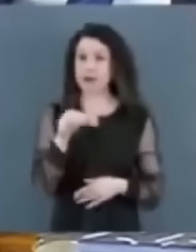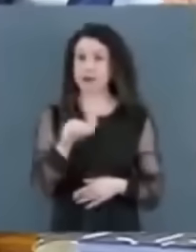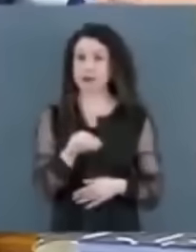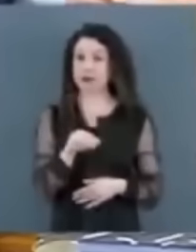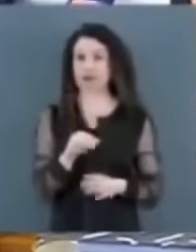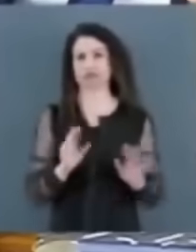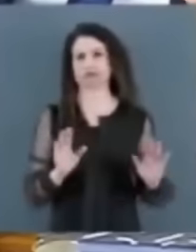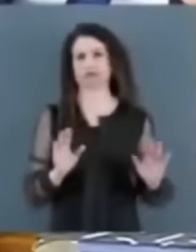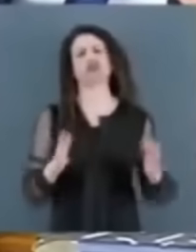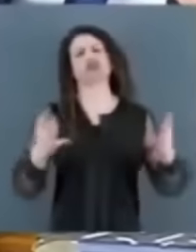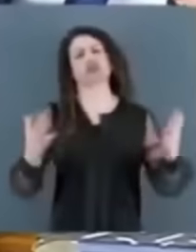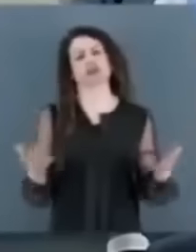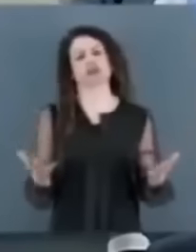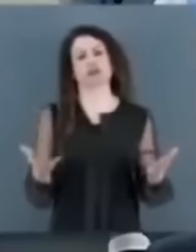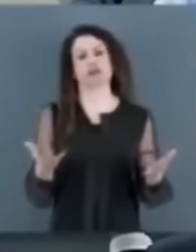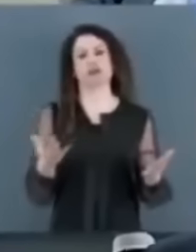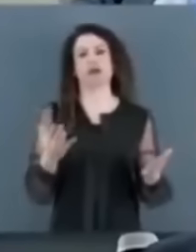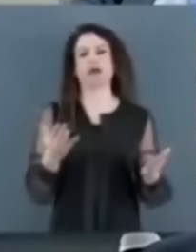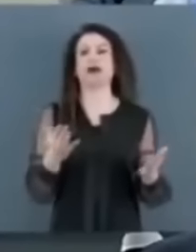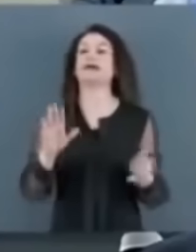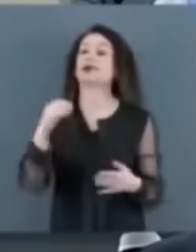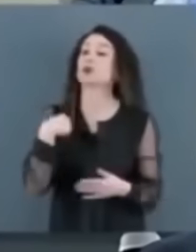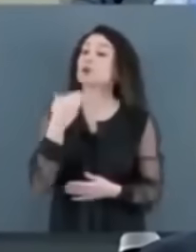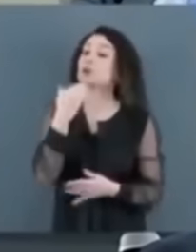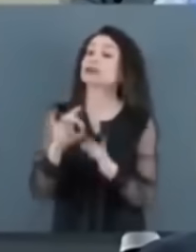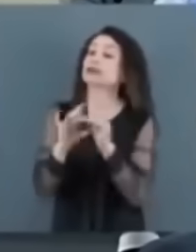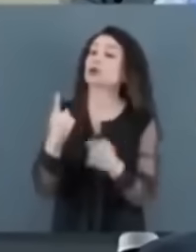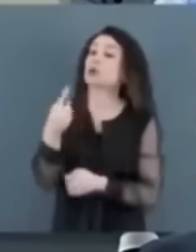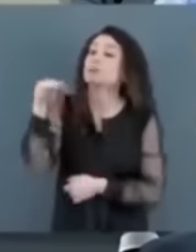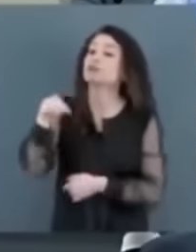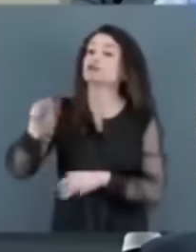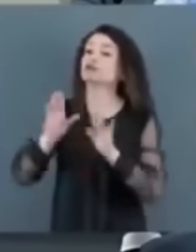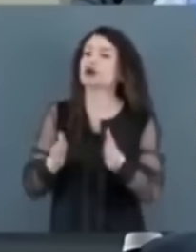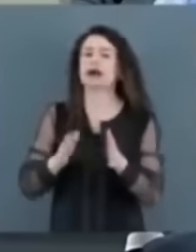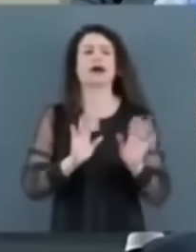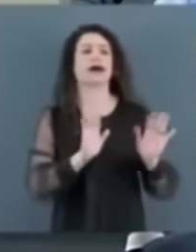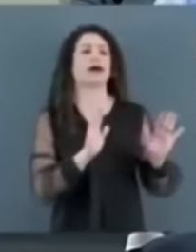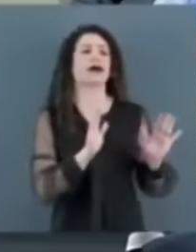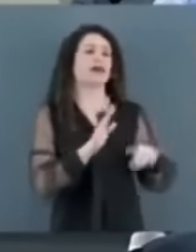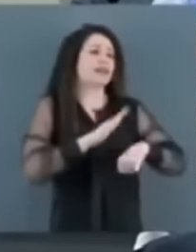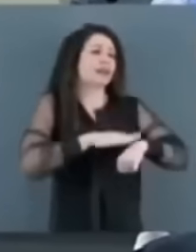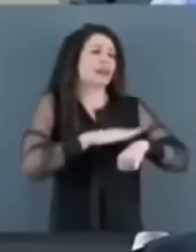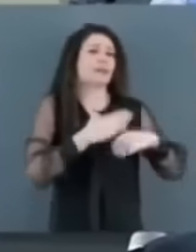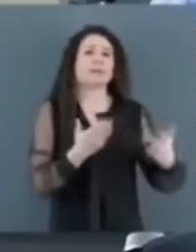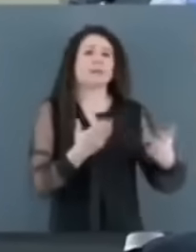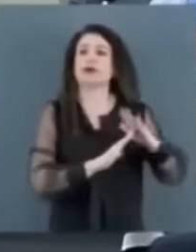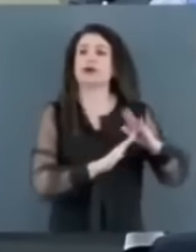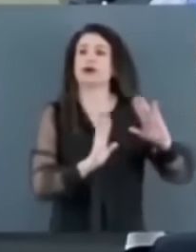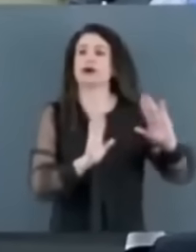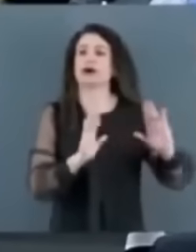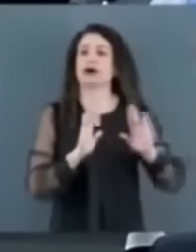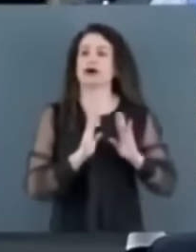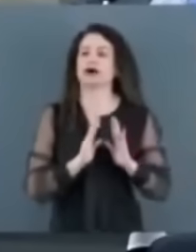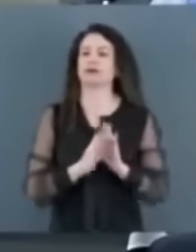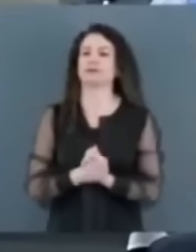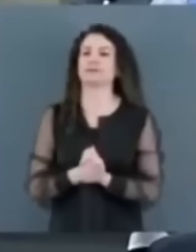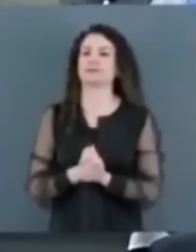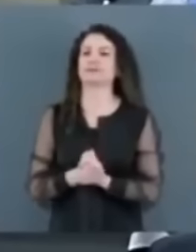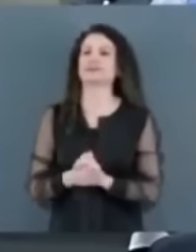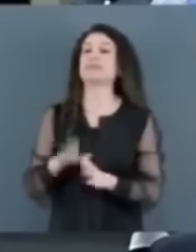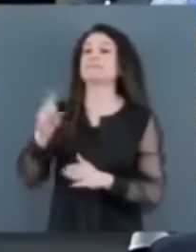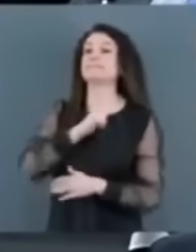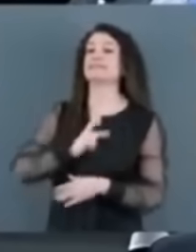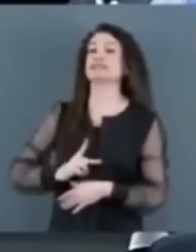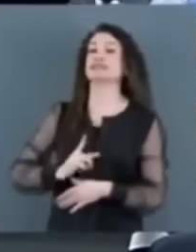Ele, olha, gente. Eu já lhe dei um minuto. Então. Eu já lhe dei um minuto. Não, eu não sei nem o tempo, presidente, que eu, quando que teve foi. Aqui o presidente do Banco Central, teve